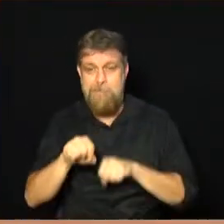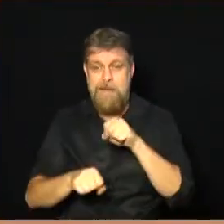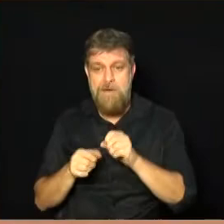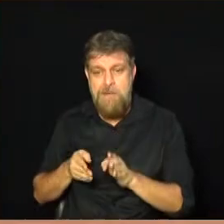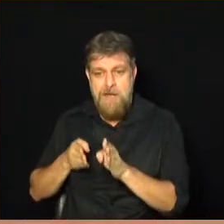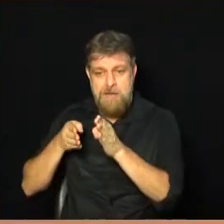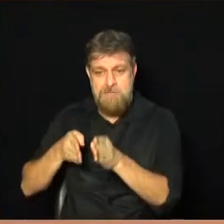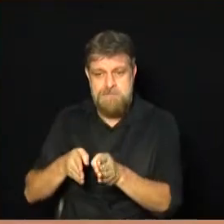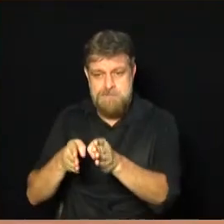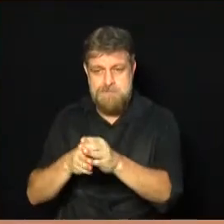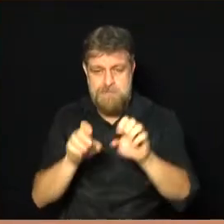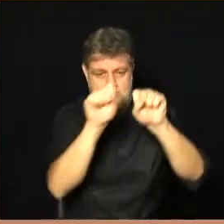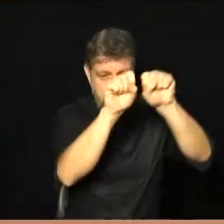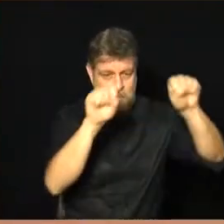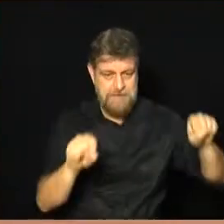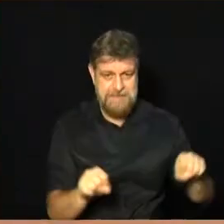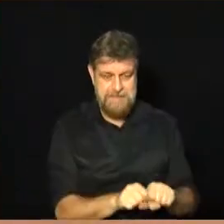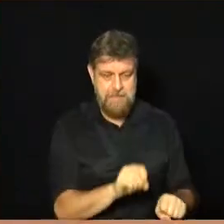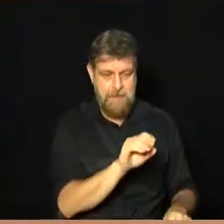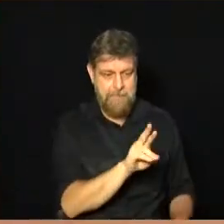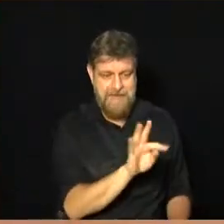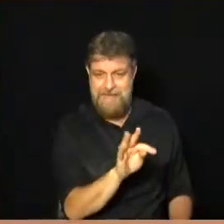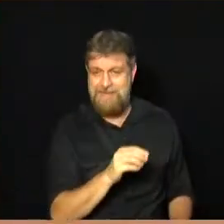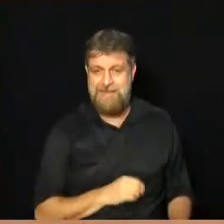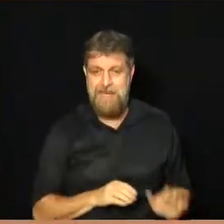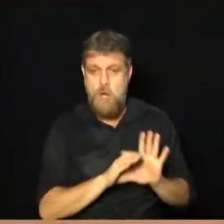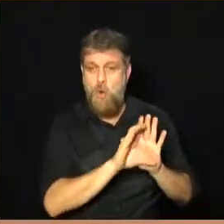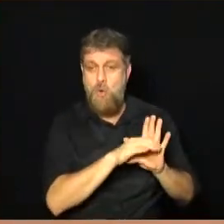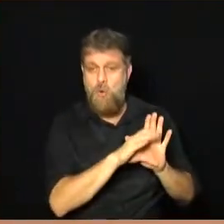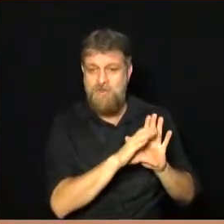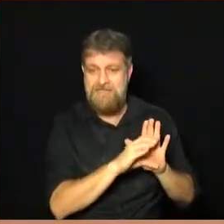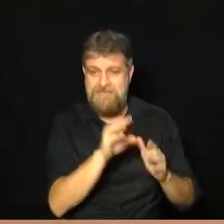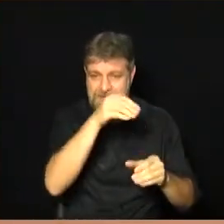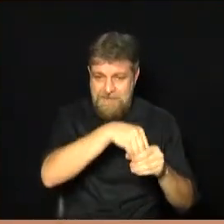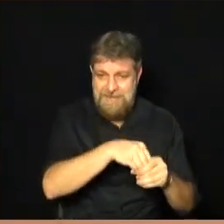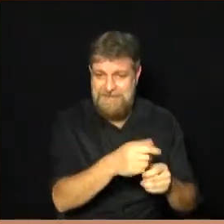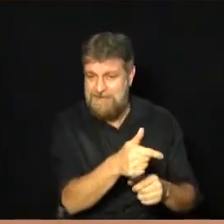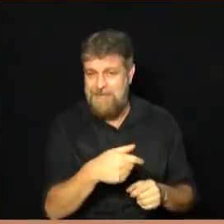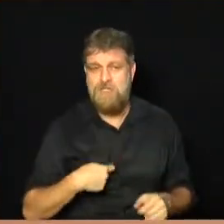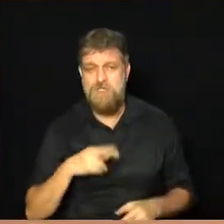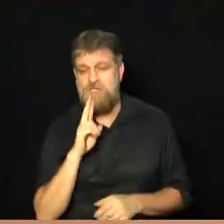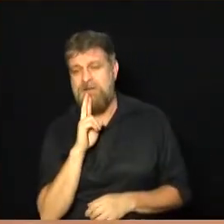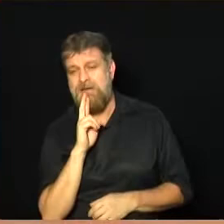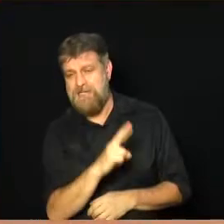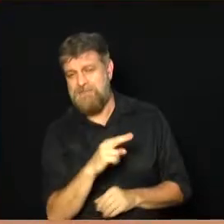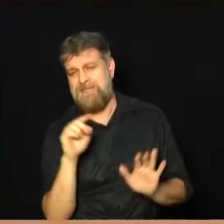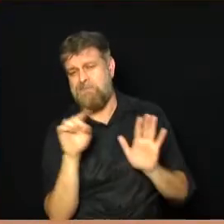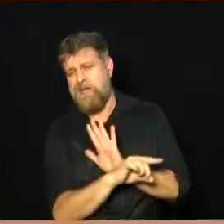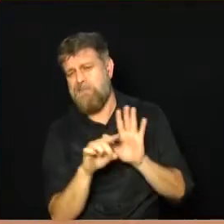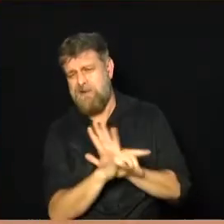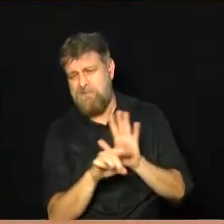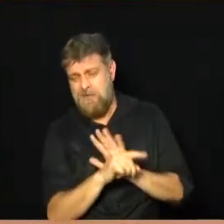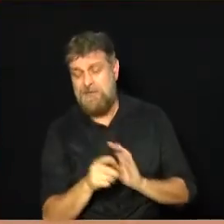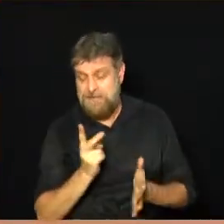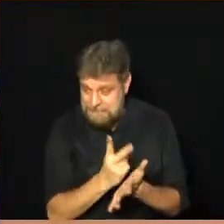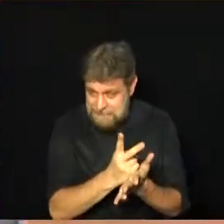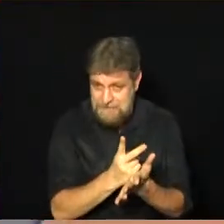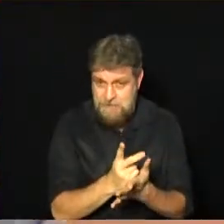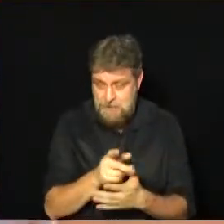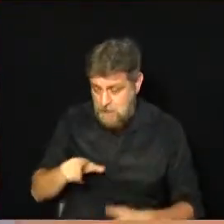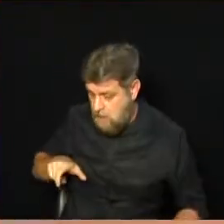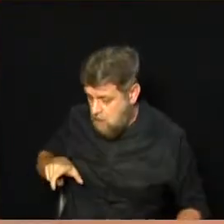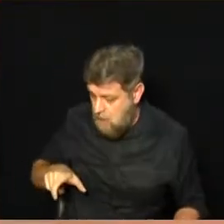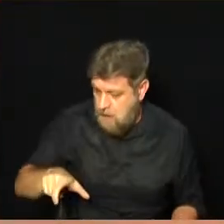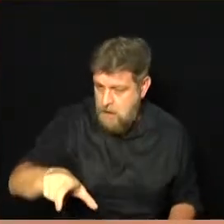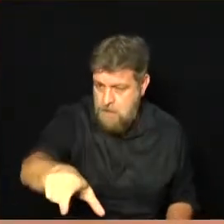sistema BRT, ele não teve na sua concepção, já respondi essa pergunta centenas de milhares de vezes, ciclovias ao longo dos